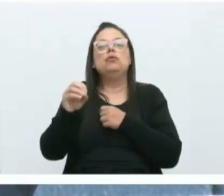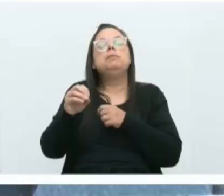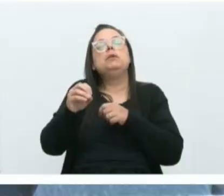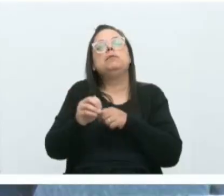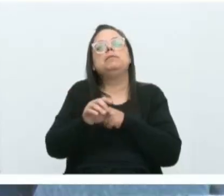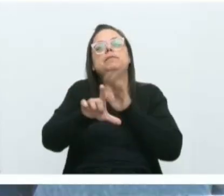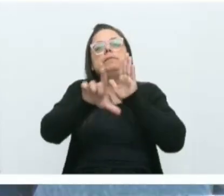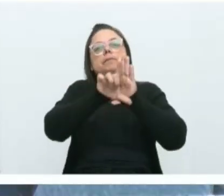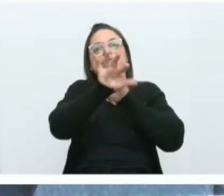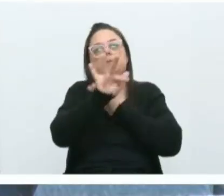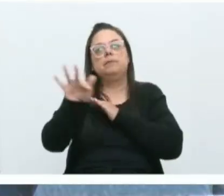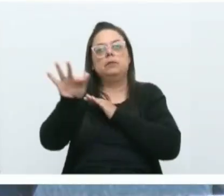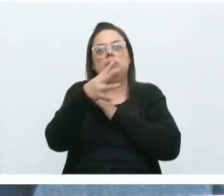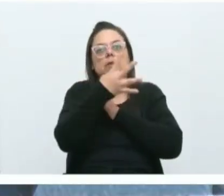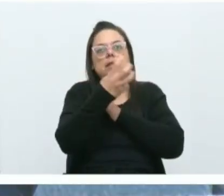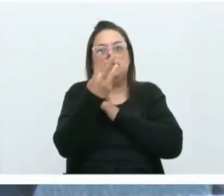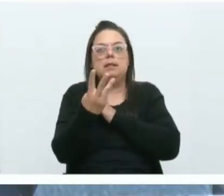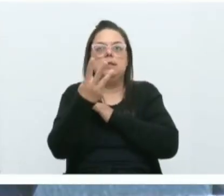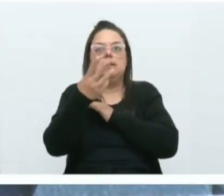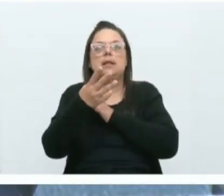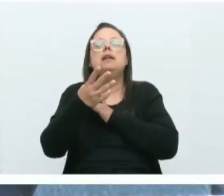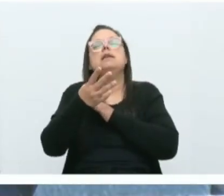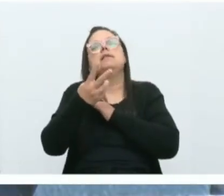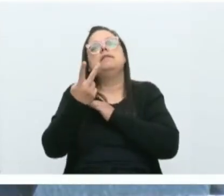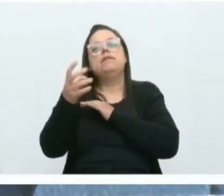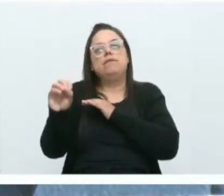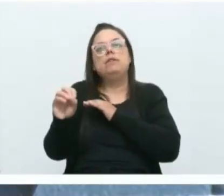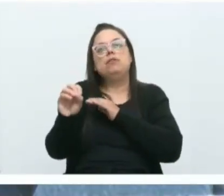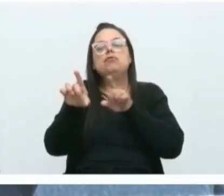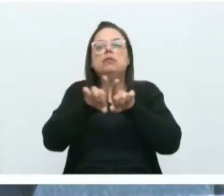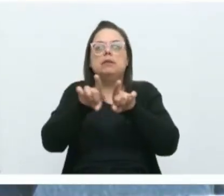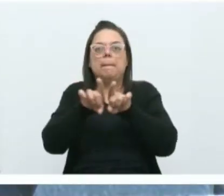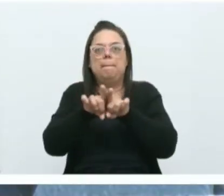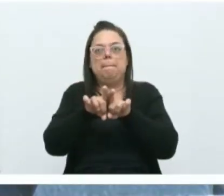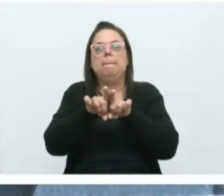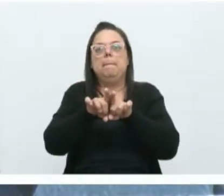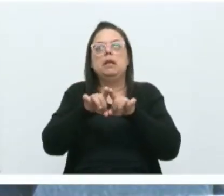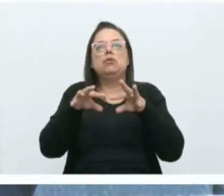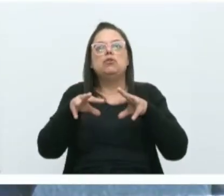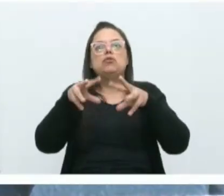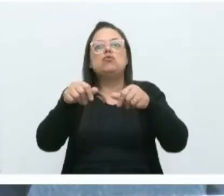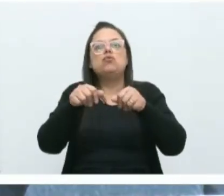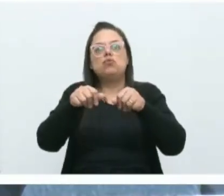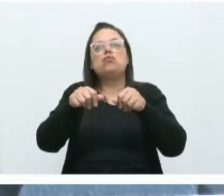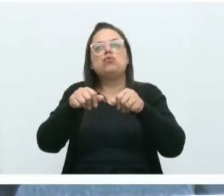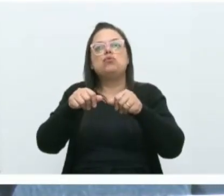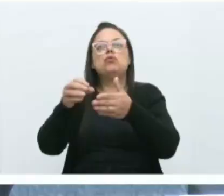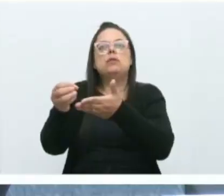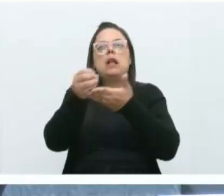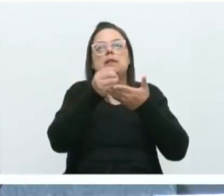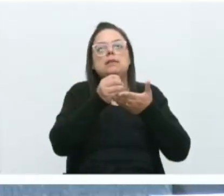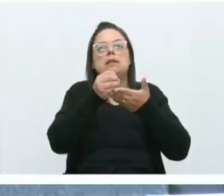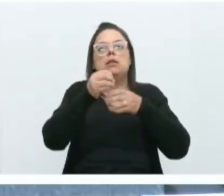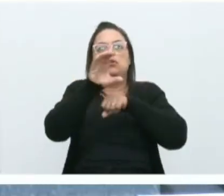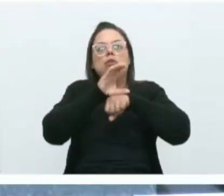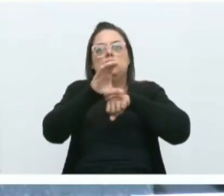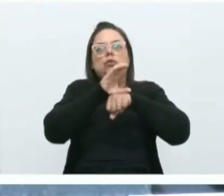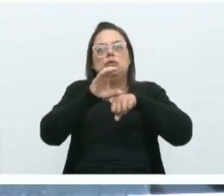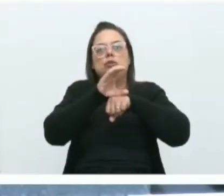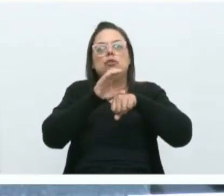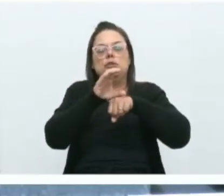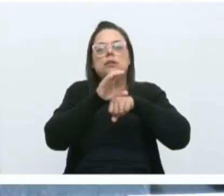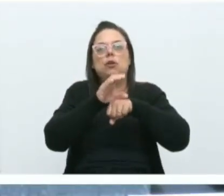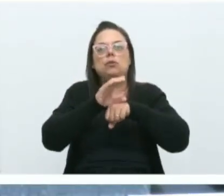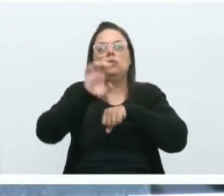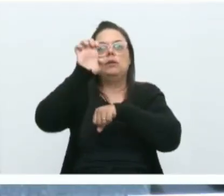Federal 4320 de 64, das disposições trazidas na Constituição do Estado de São